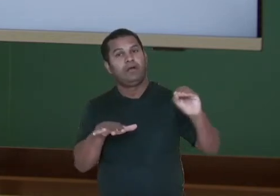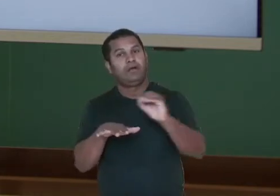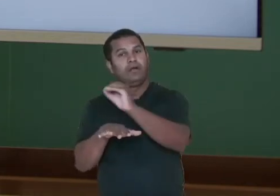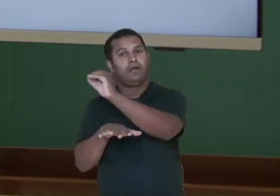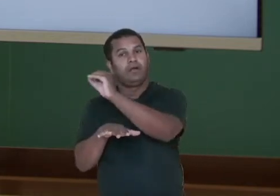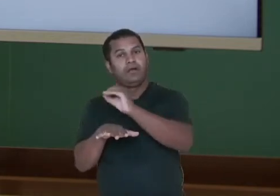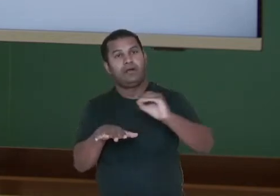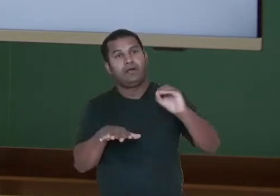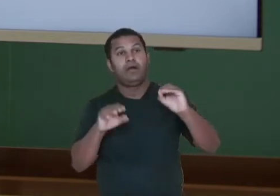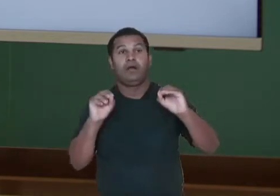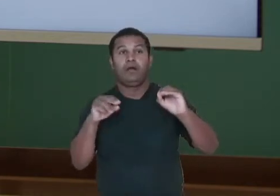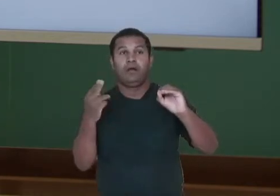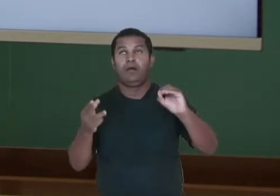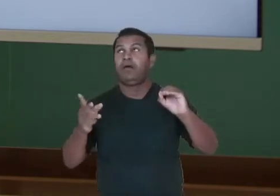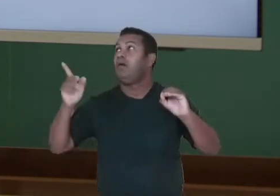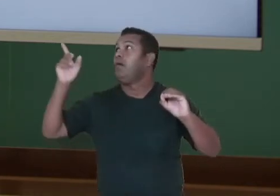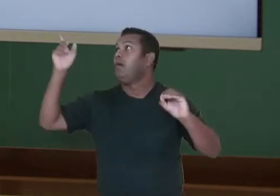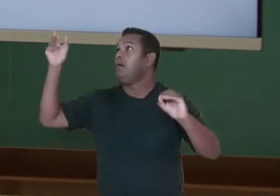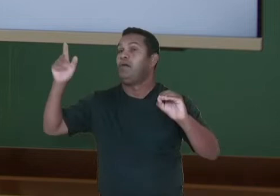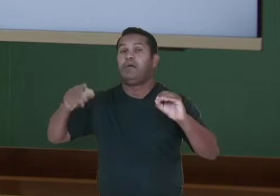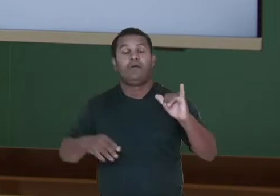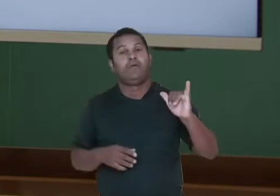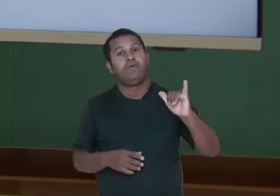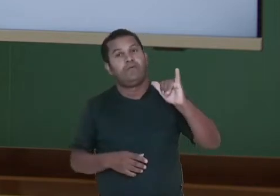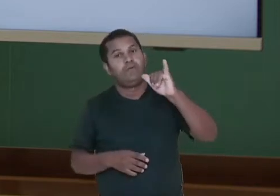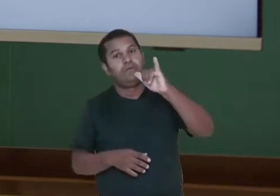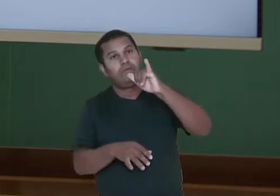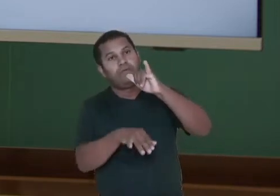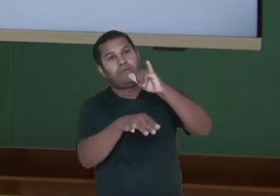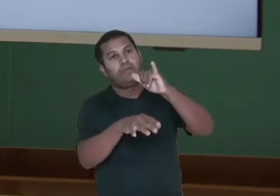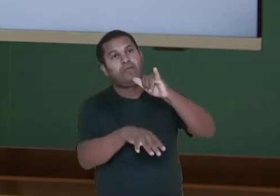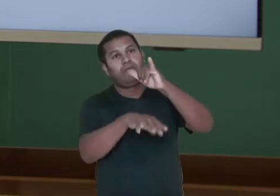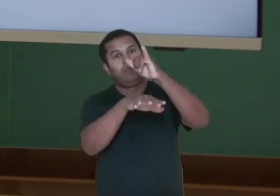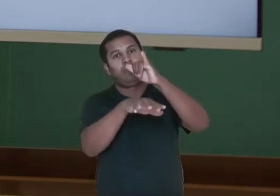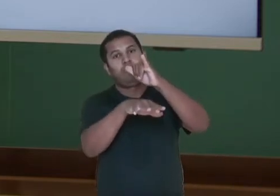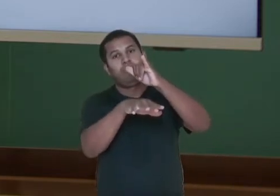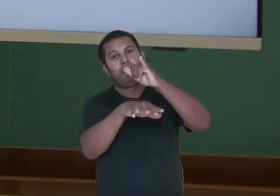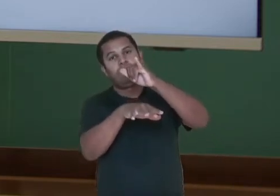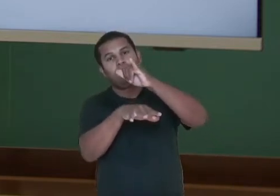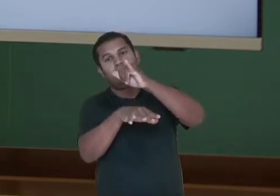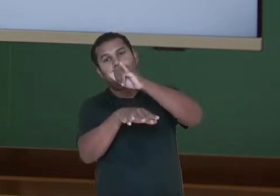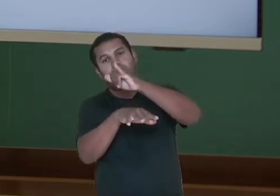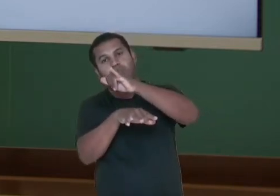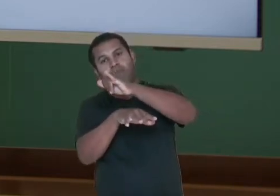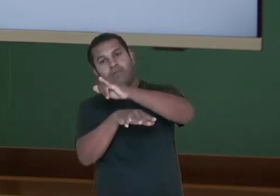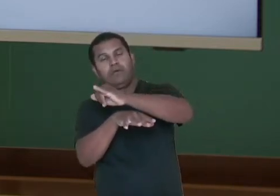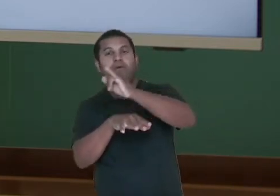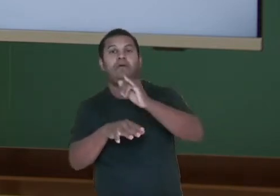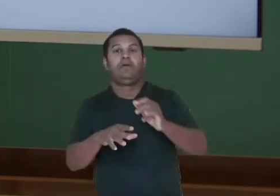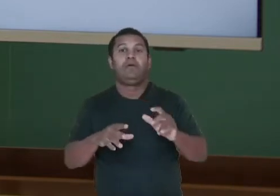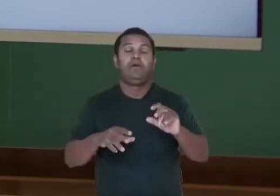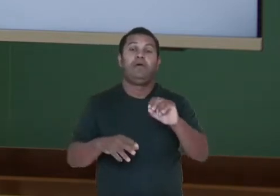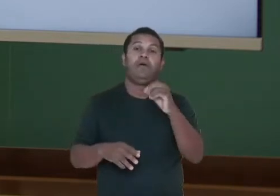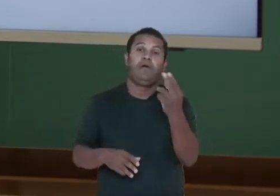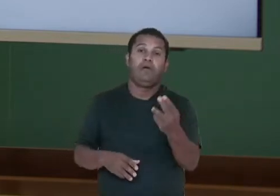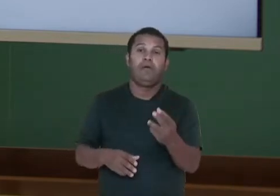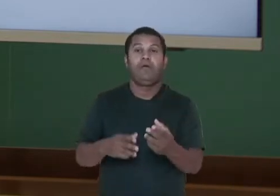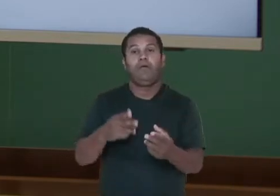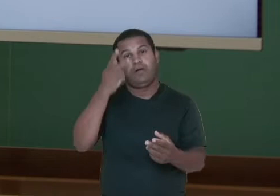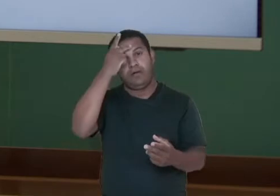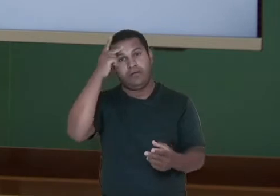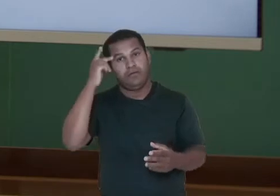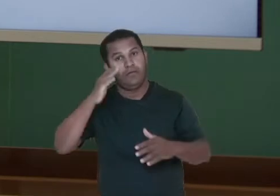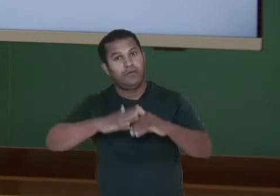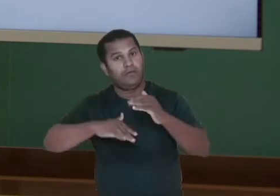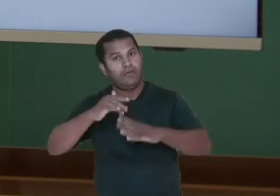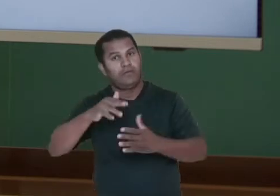espaçonave. Da mesma forma como a bailarina, né, os bailarinos, os patinadores estão